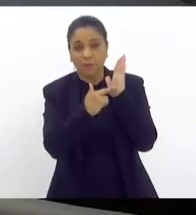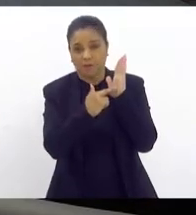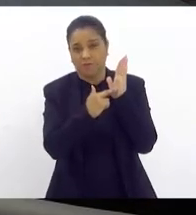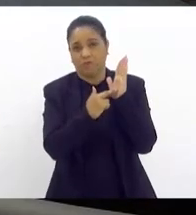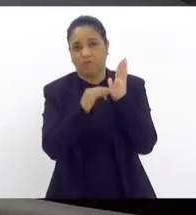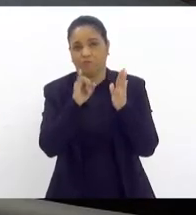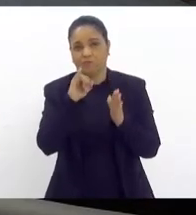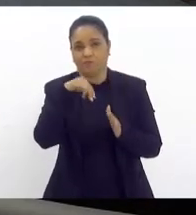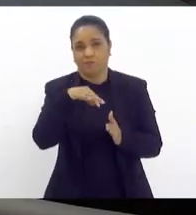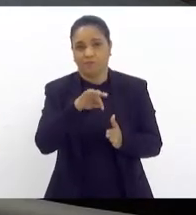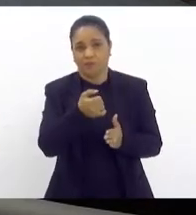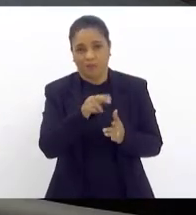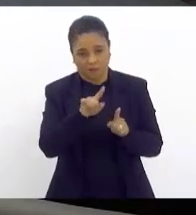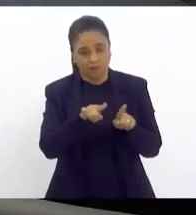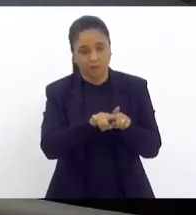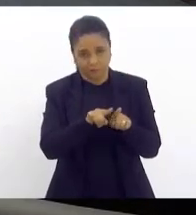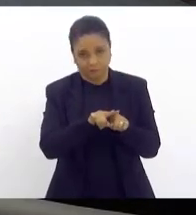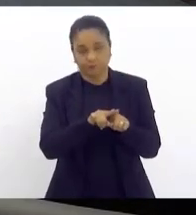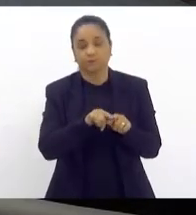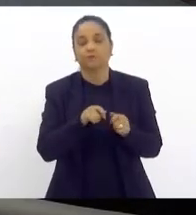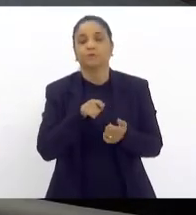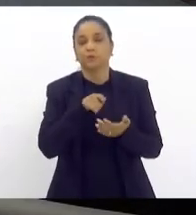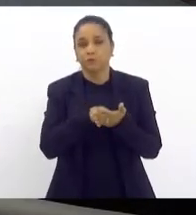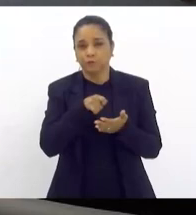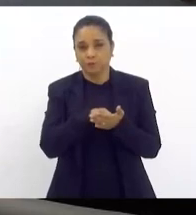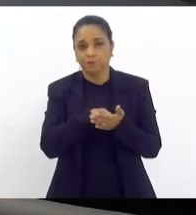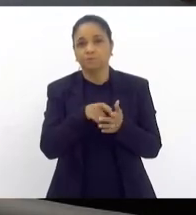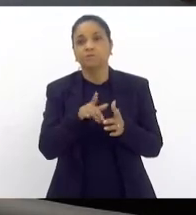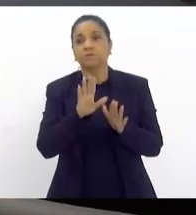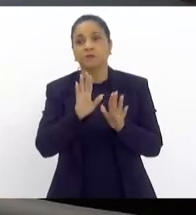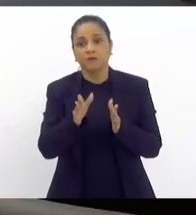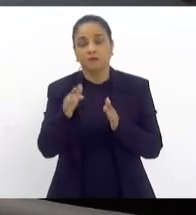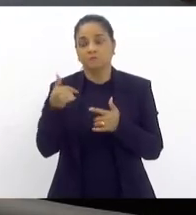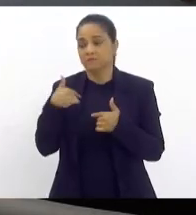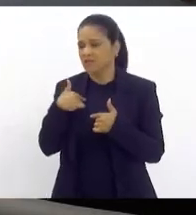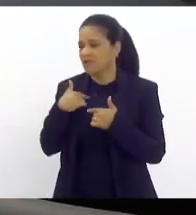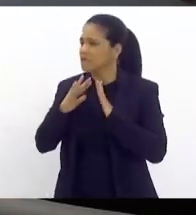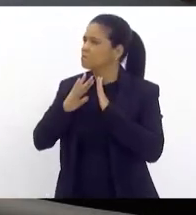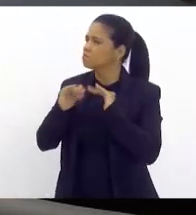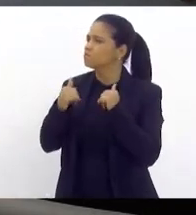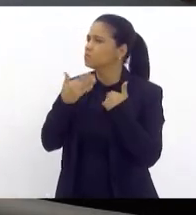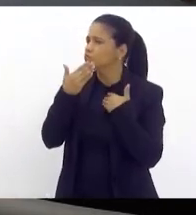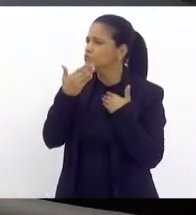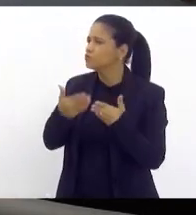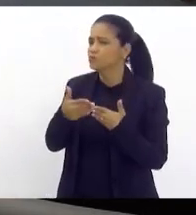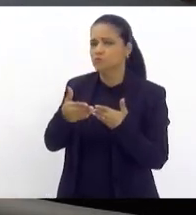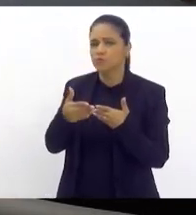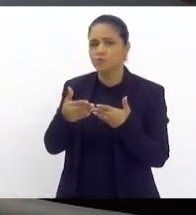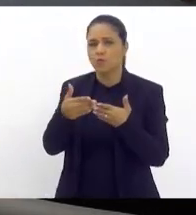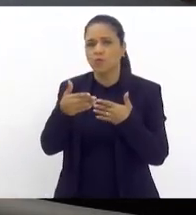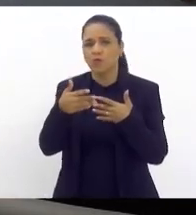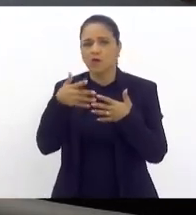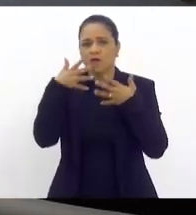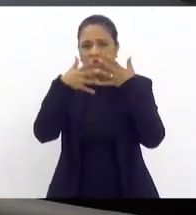só me dá uma parte eu não tô vendo quem tá me pedindo a parte